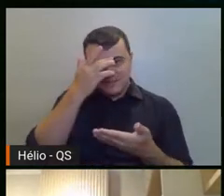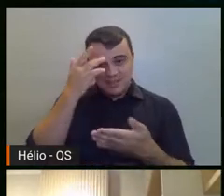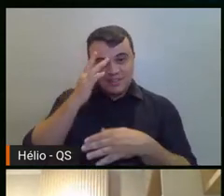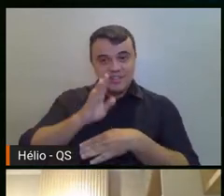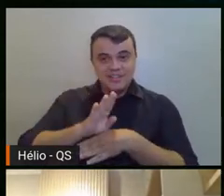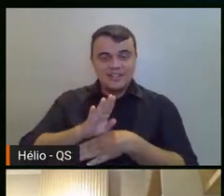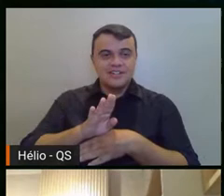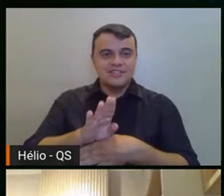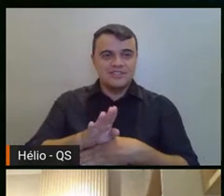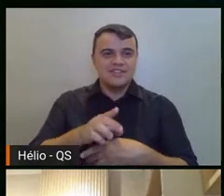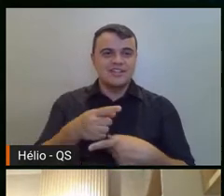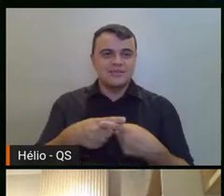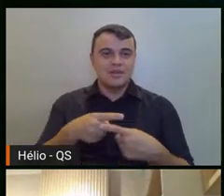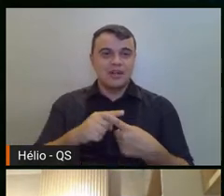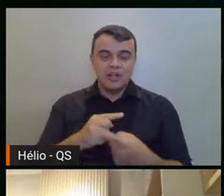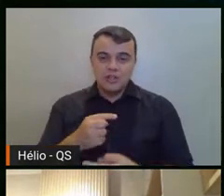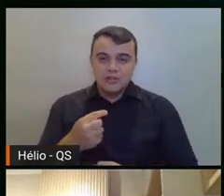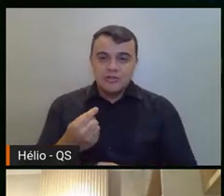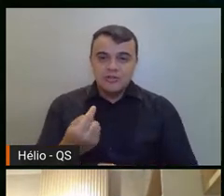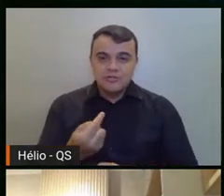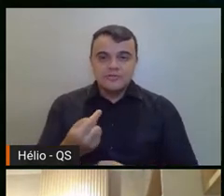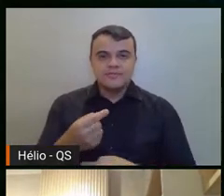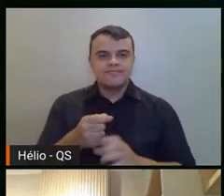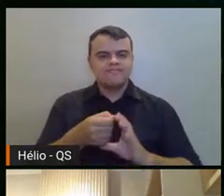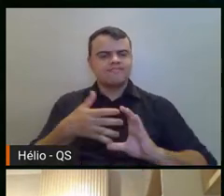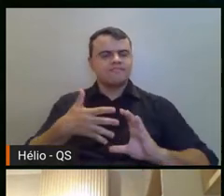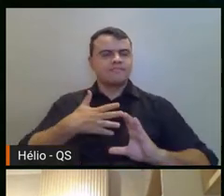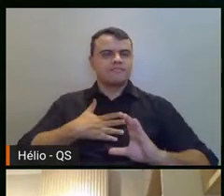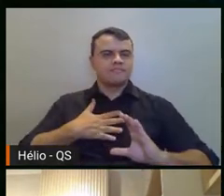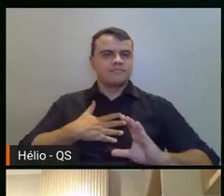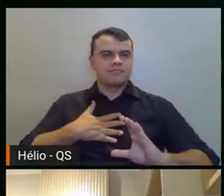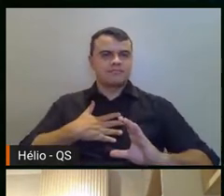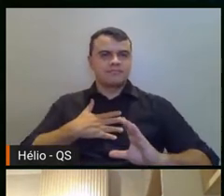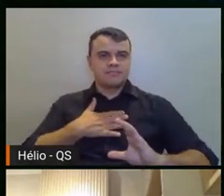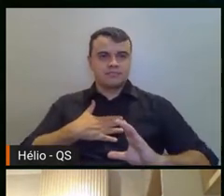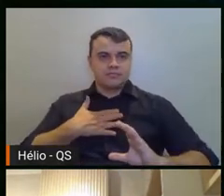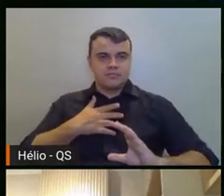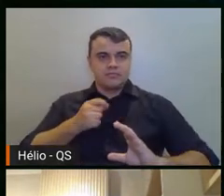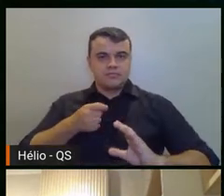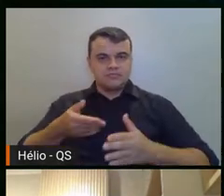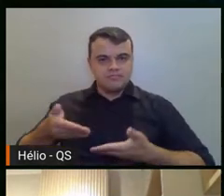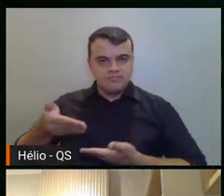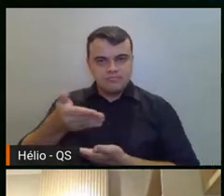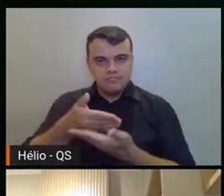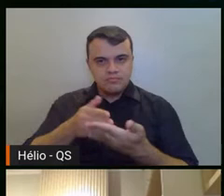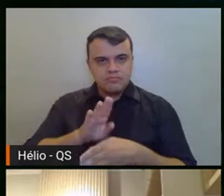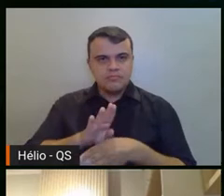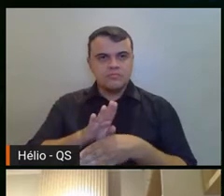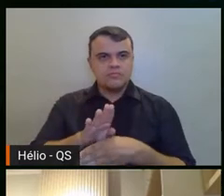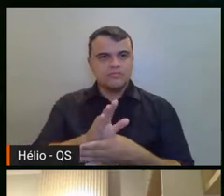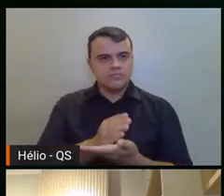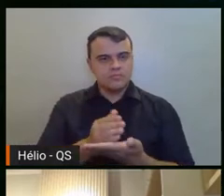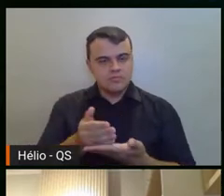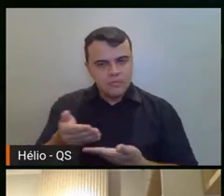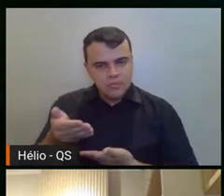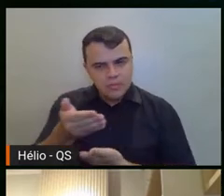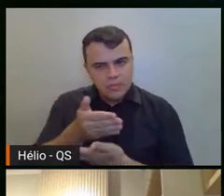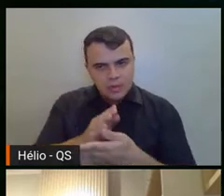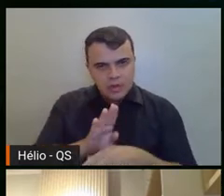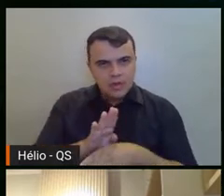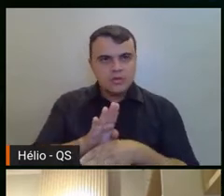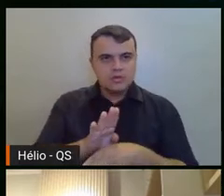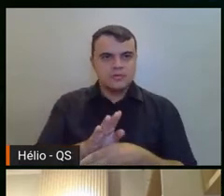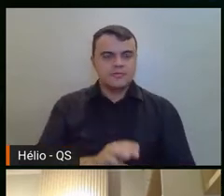porque um dos nossos soft Skills que eu mais valorizo é colaboração Então quando você começa a colaborar e